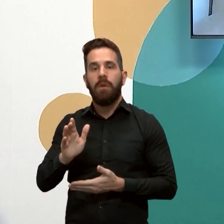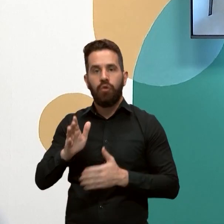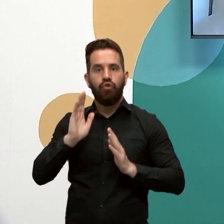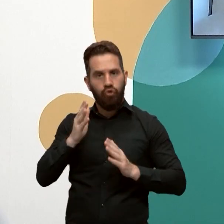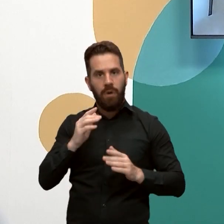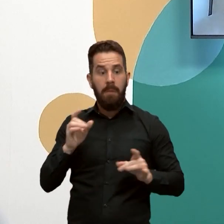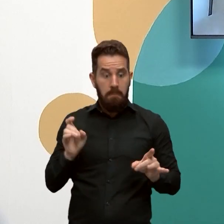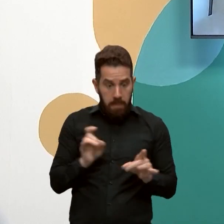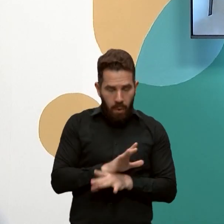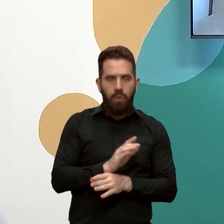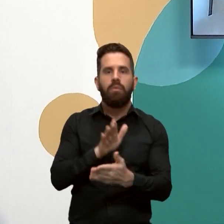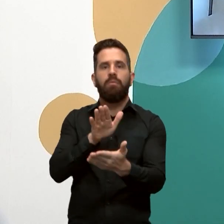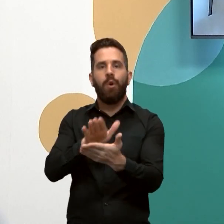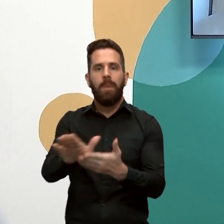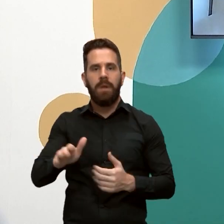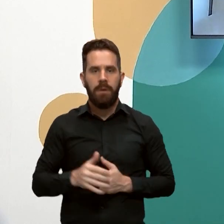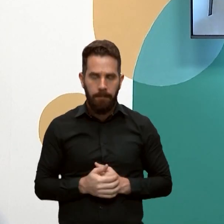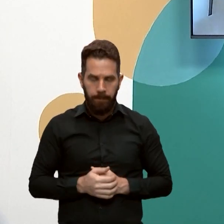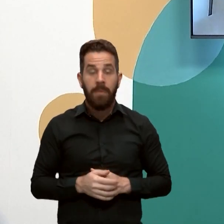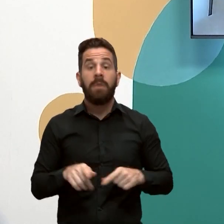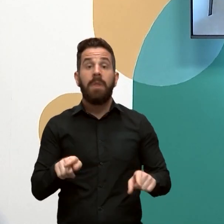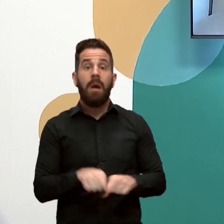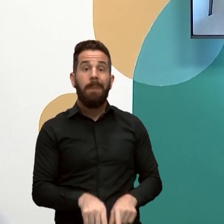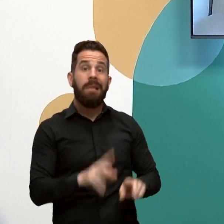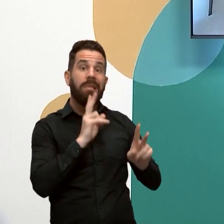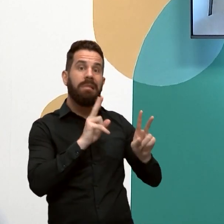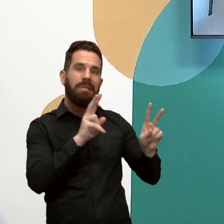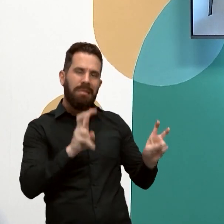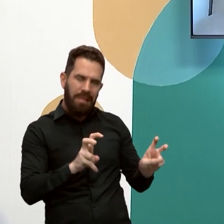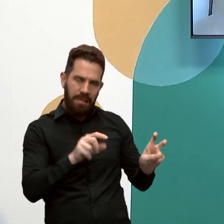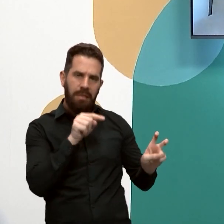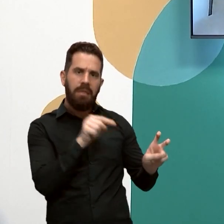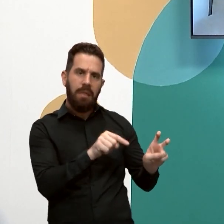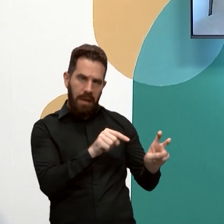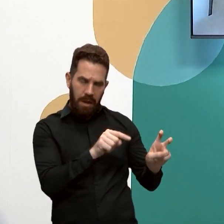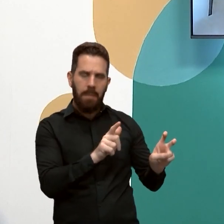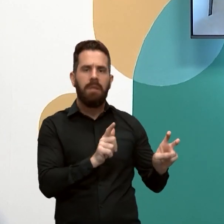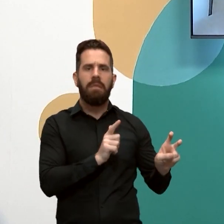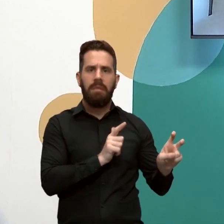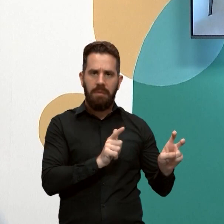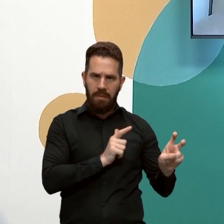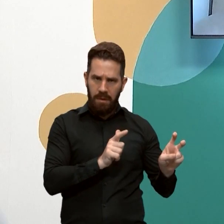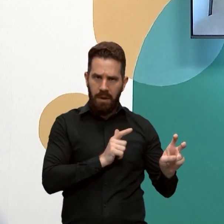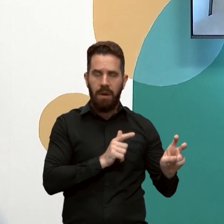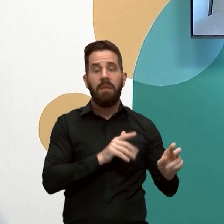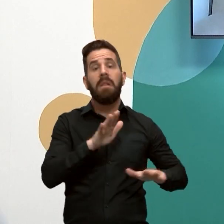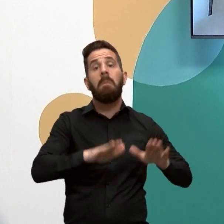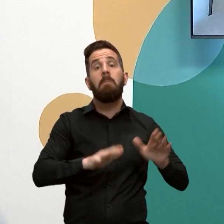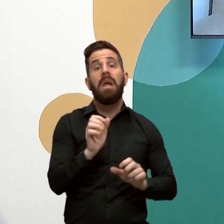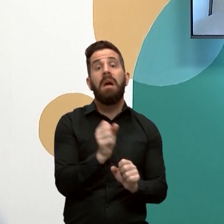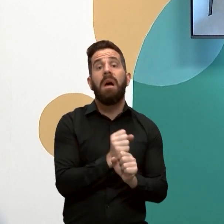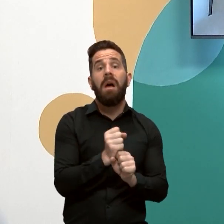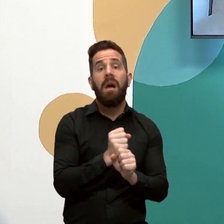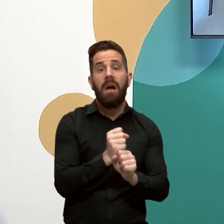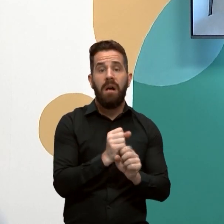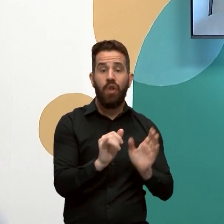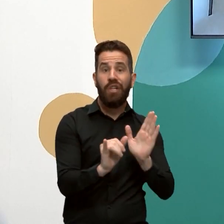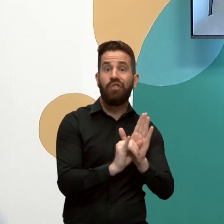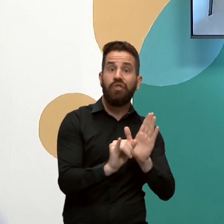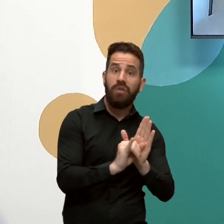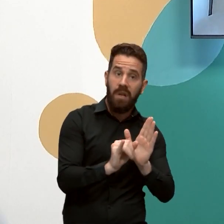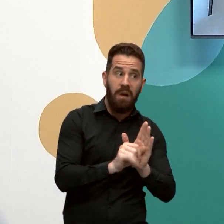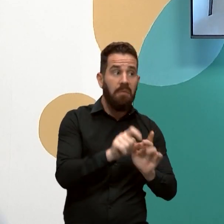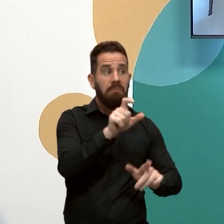gente também tem dossiês temáticos, né? Isso aí depende do ano. Nós abrimos um edital para que os professores possam